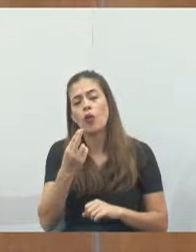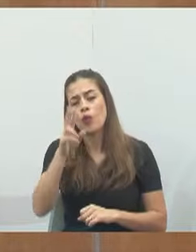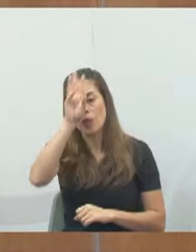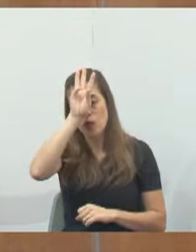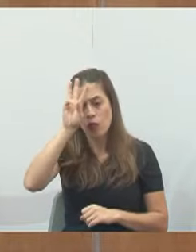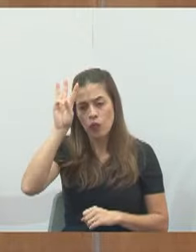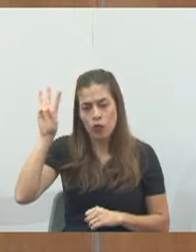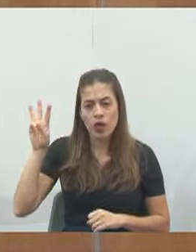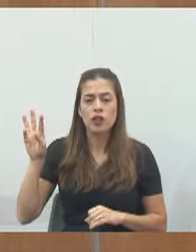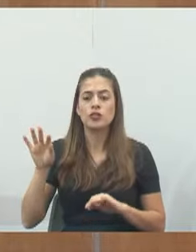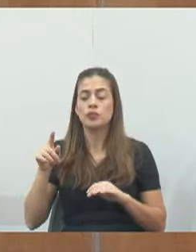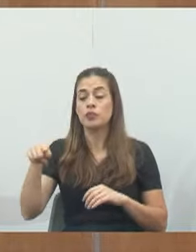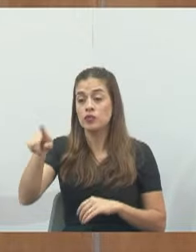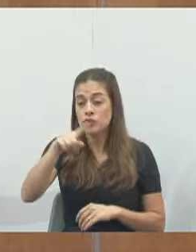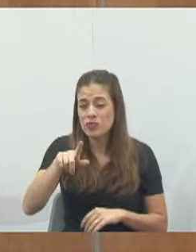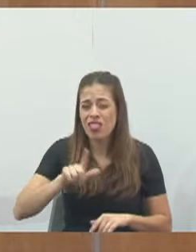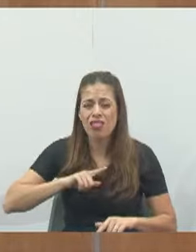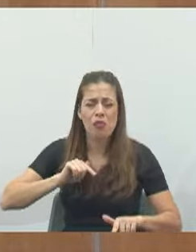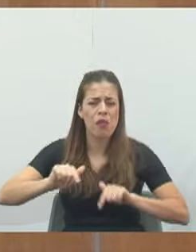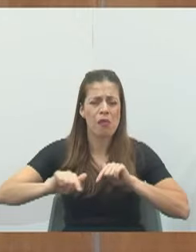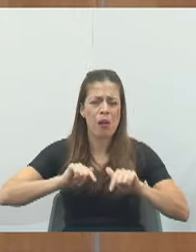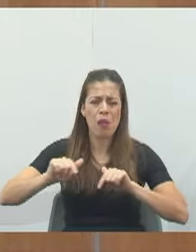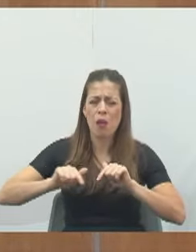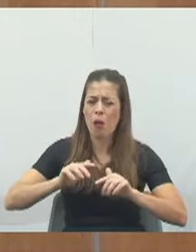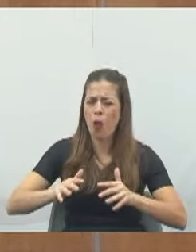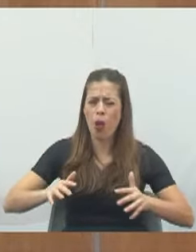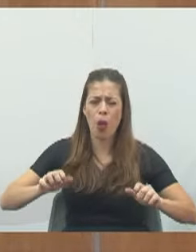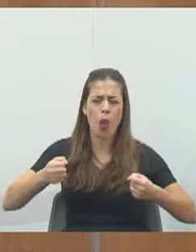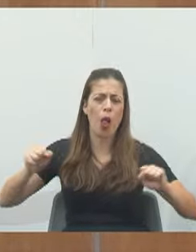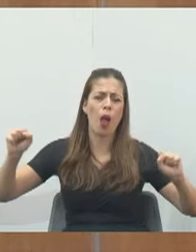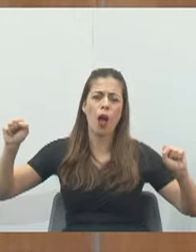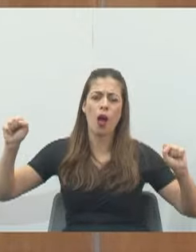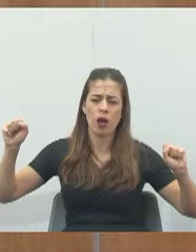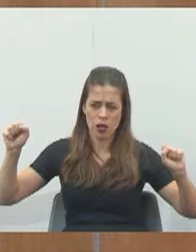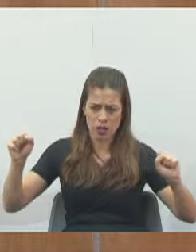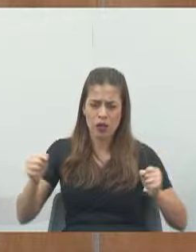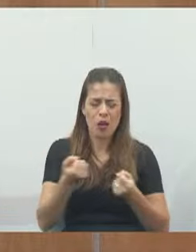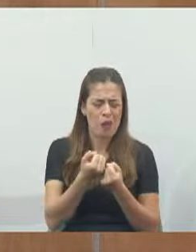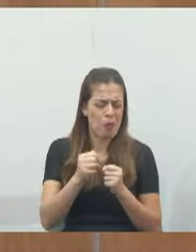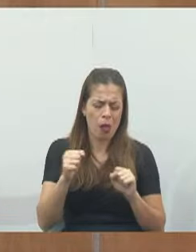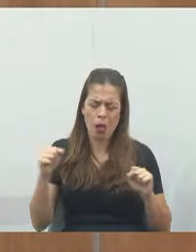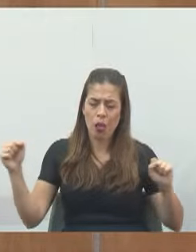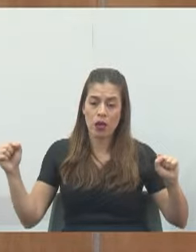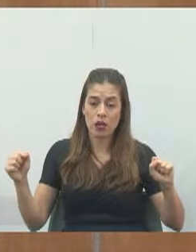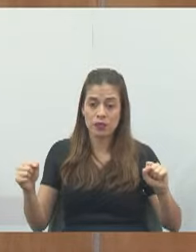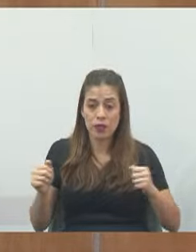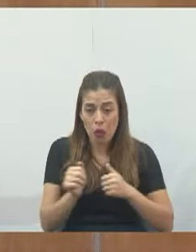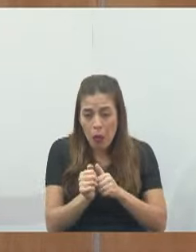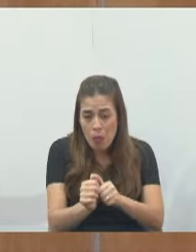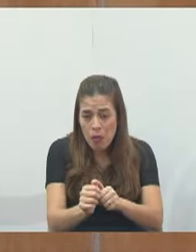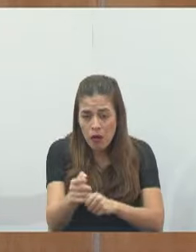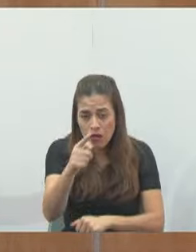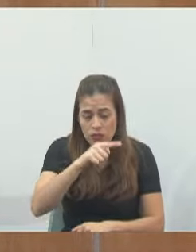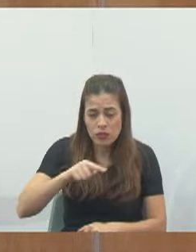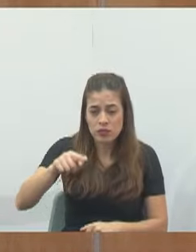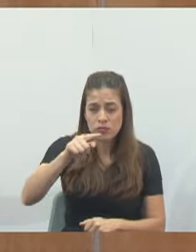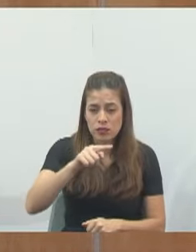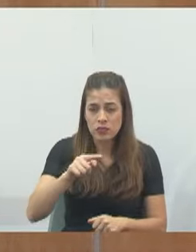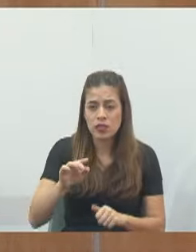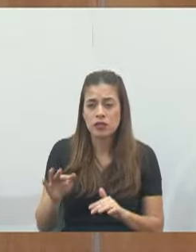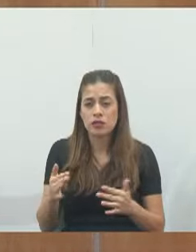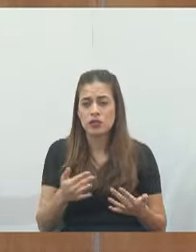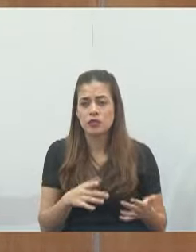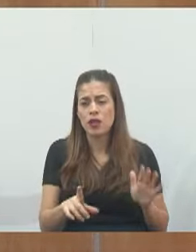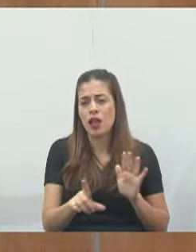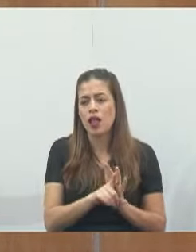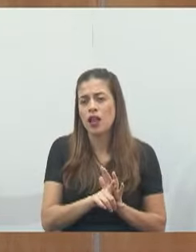vocês têm um trabalho gigantesco. Todos vocês aqui presentes, eu acompanho vocês, né? A questão da